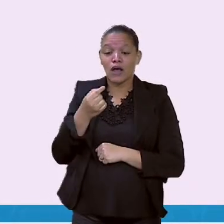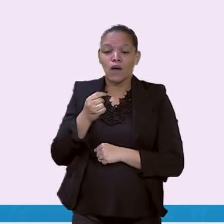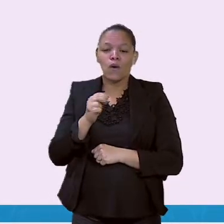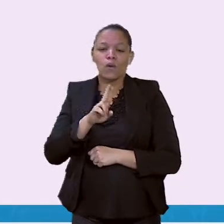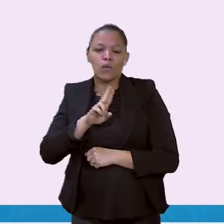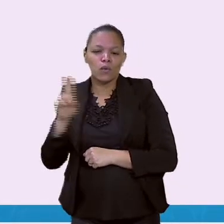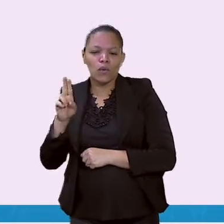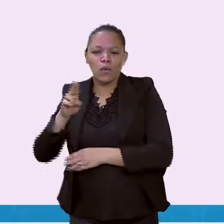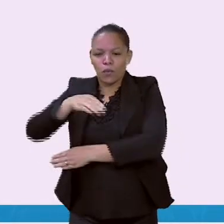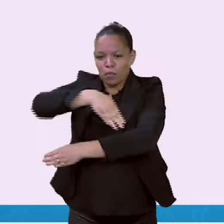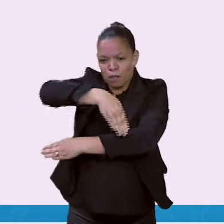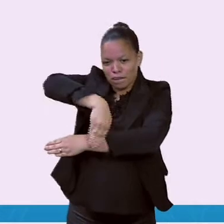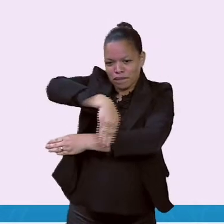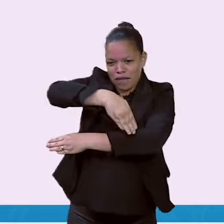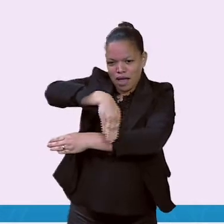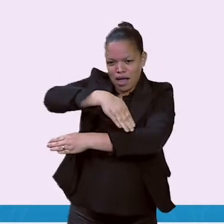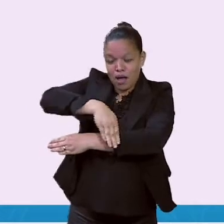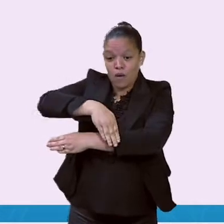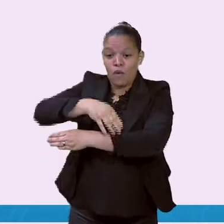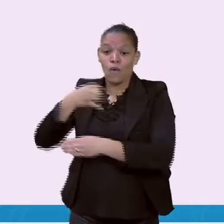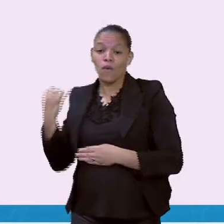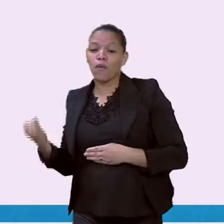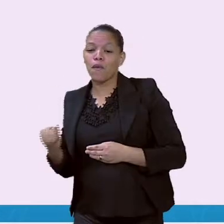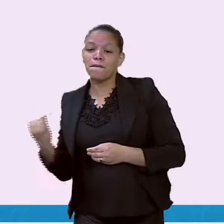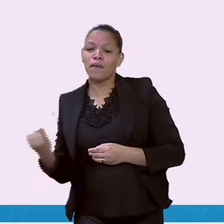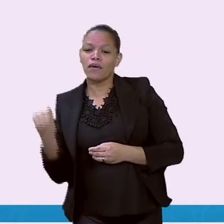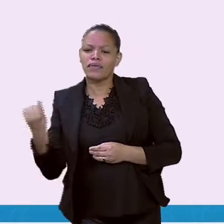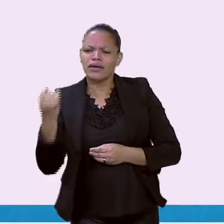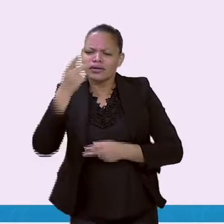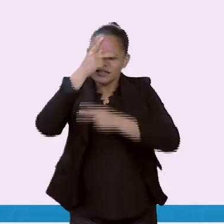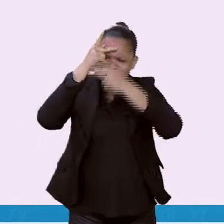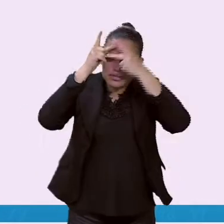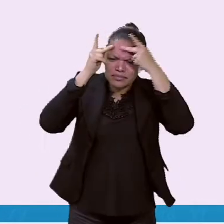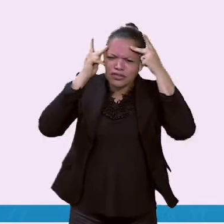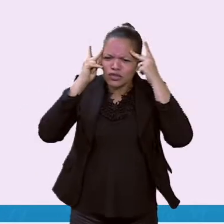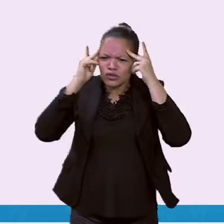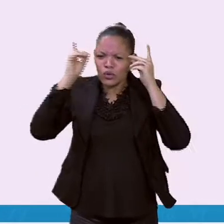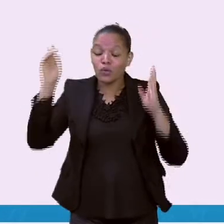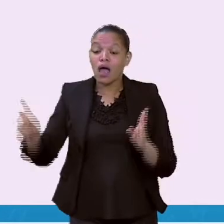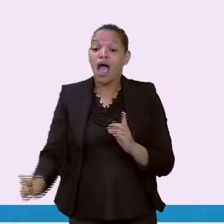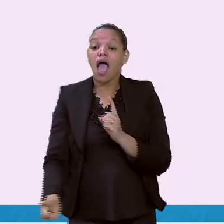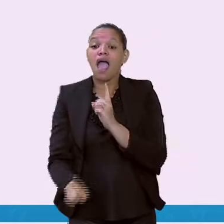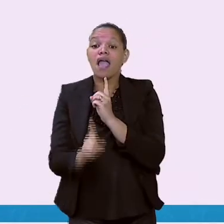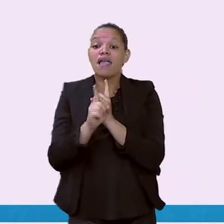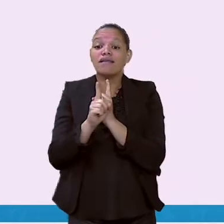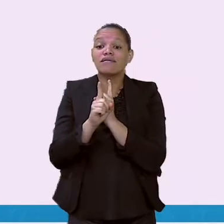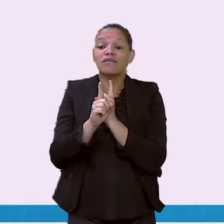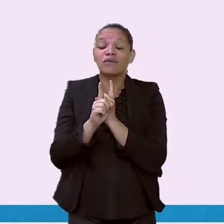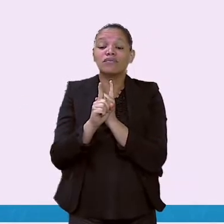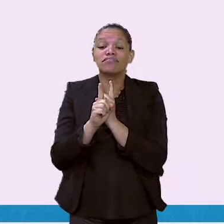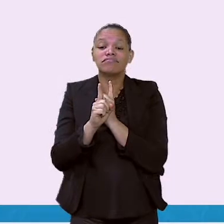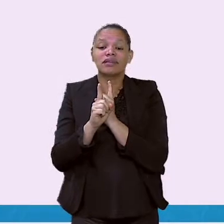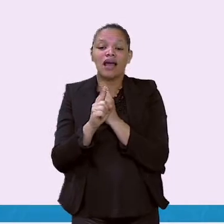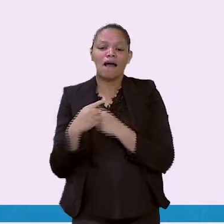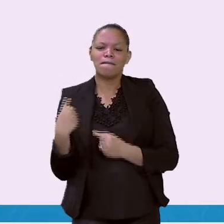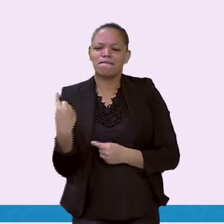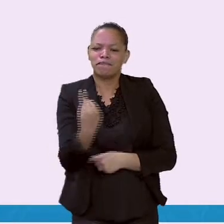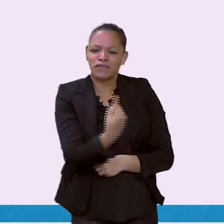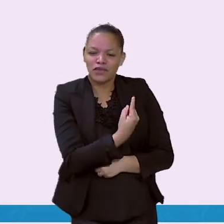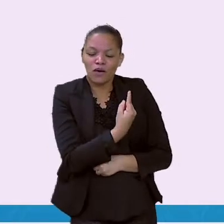endereço é importante para as pessoas encontrarem a gente e também para a gente receber cartas,